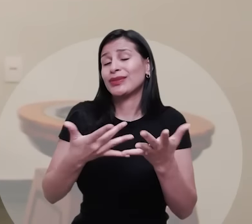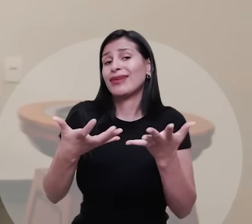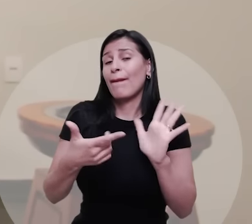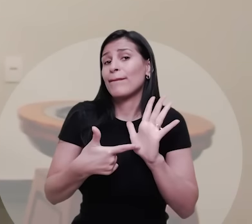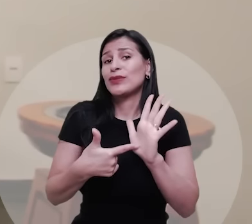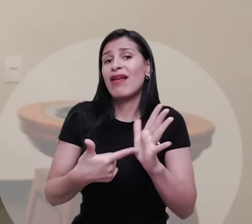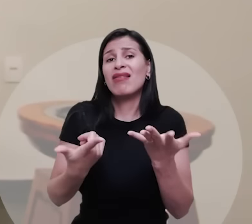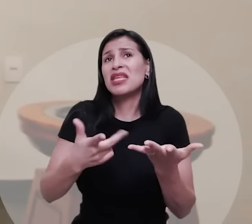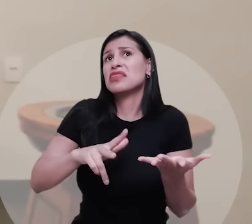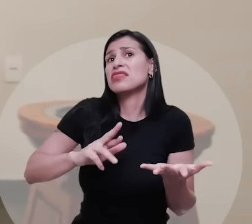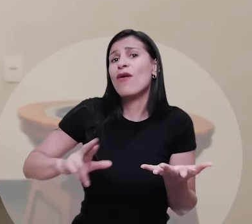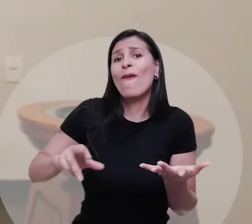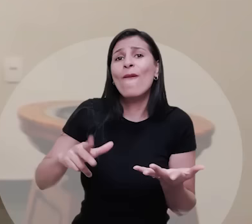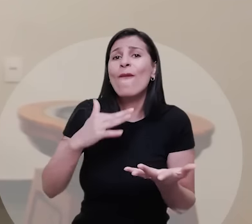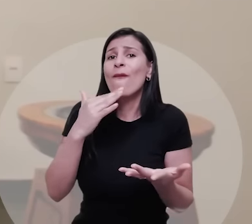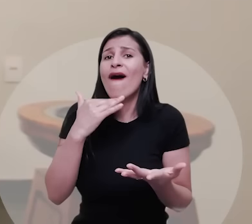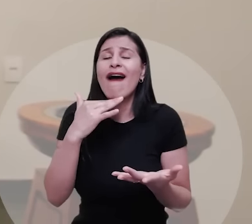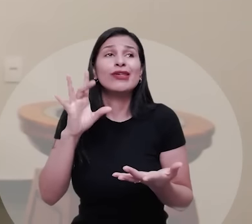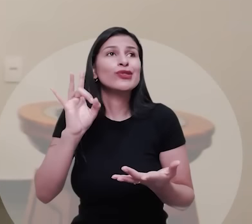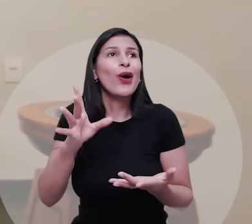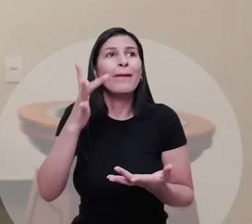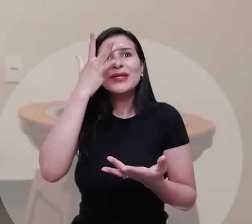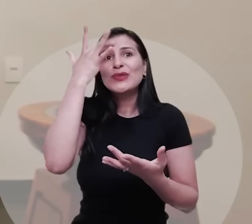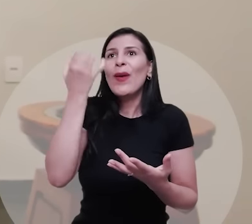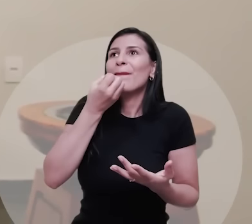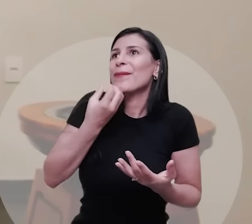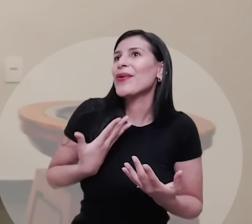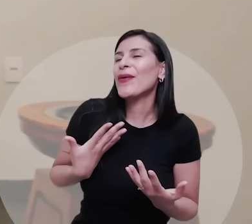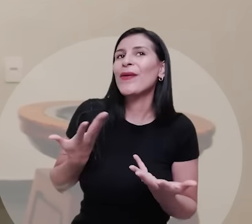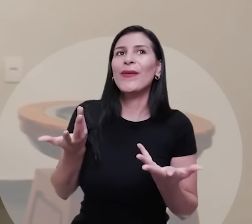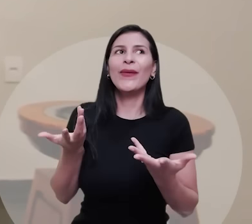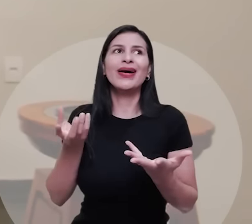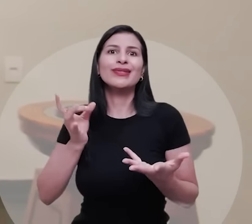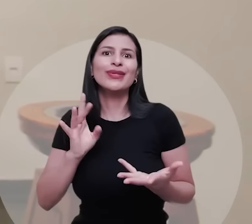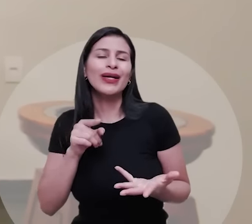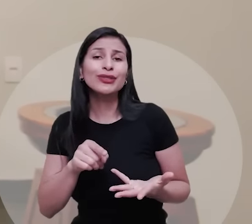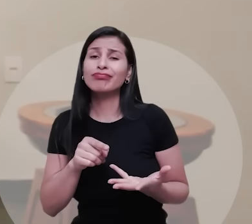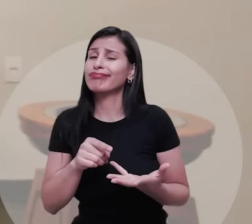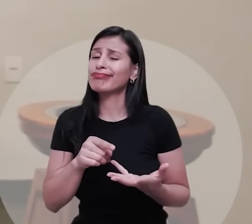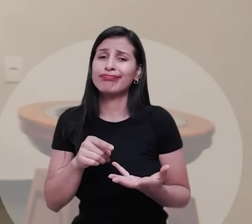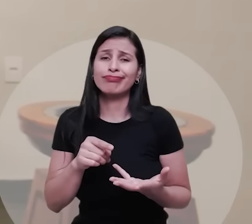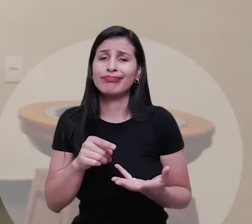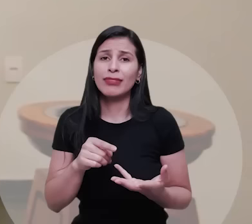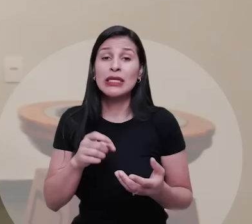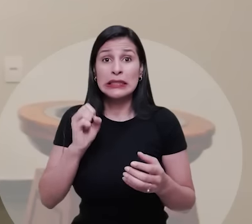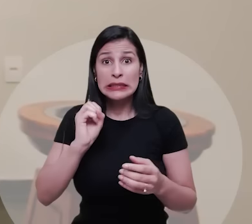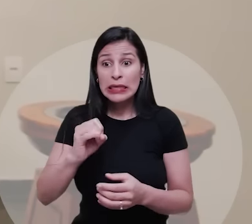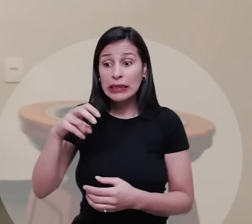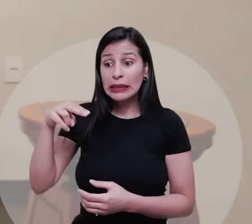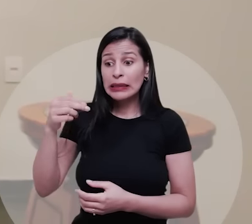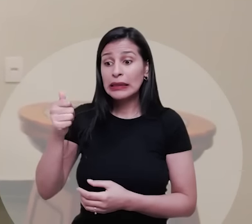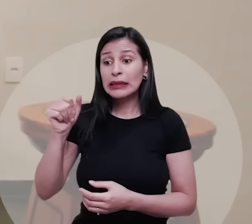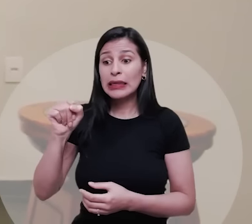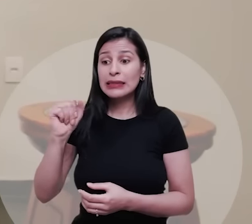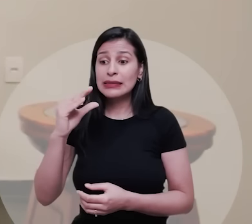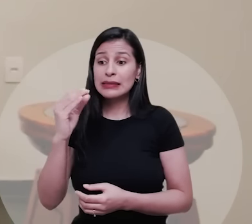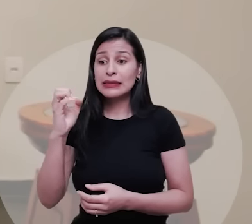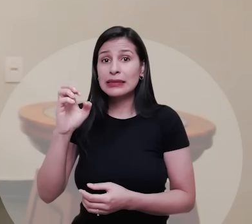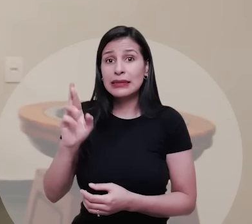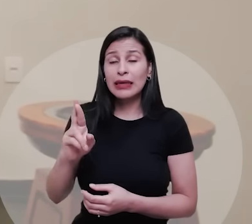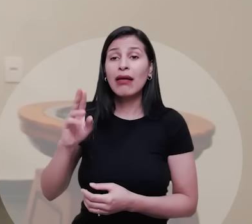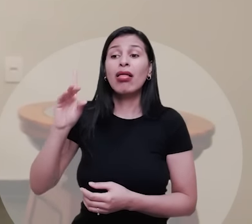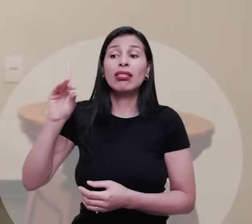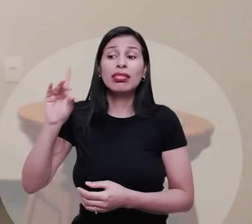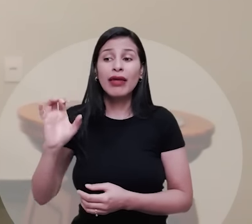está dizendo que com um novo nascimento você faz parte de uma nova família, onde o nascimento comum não é